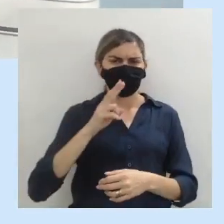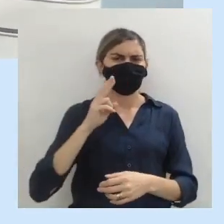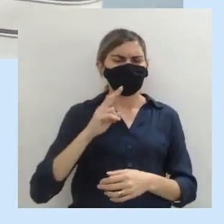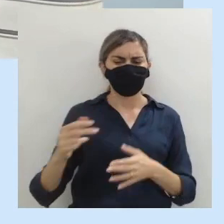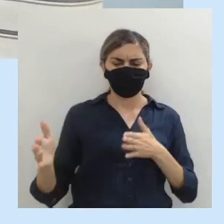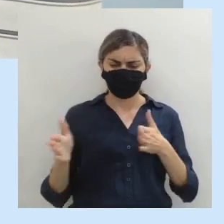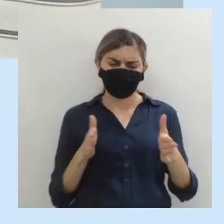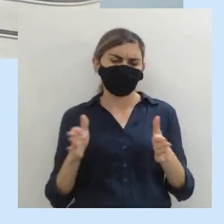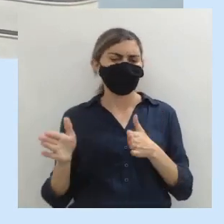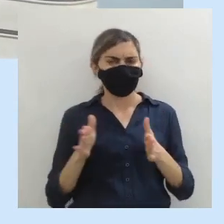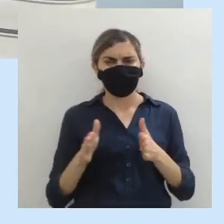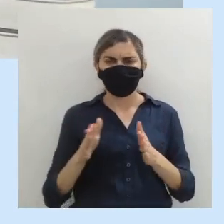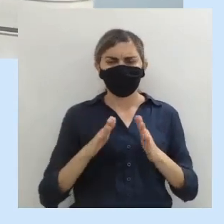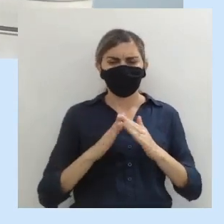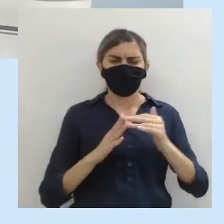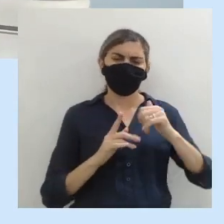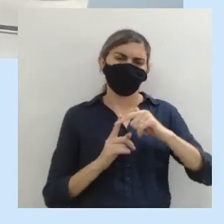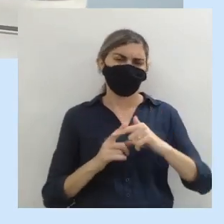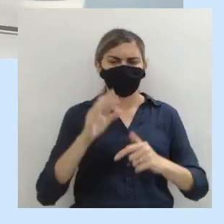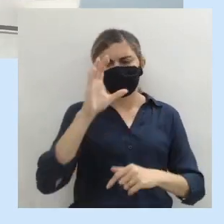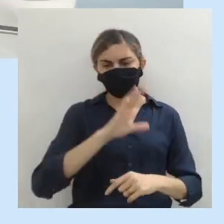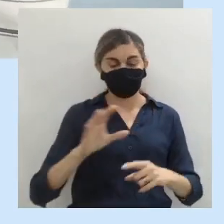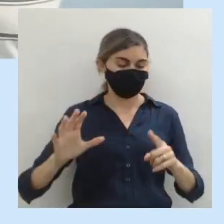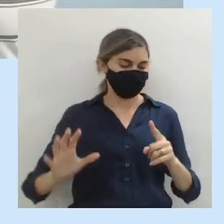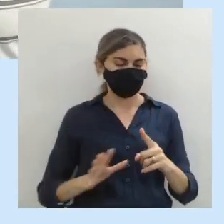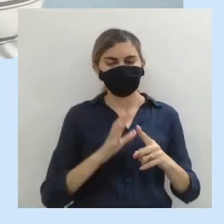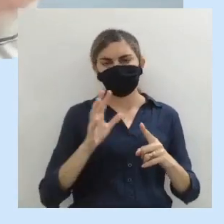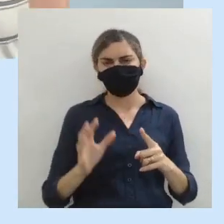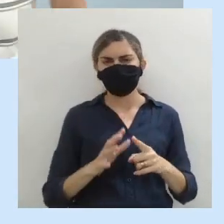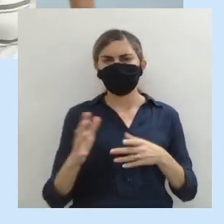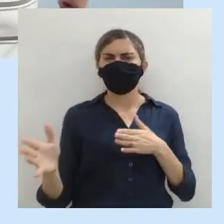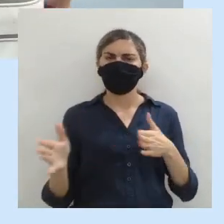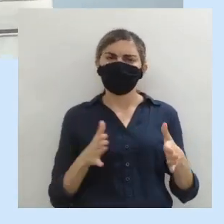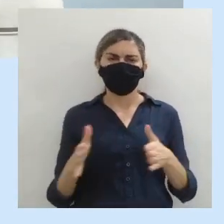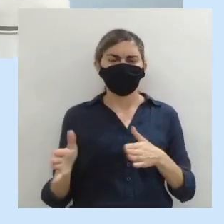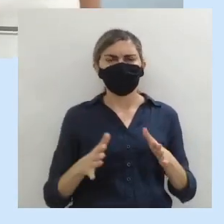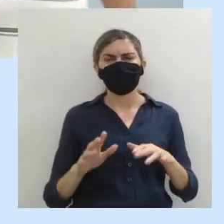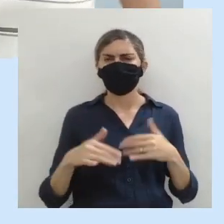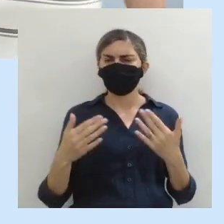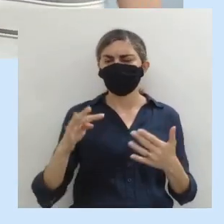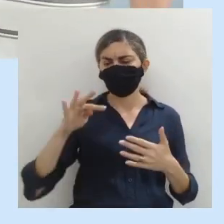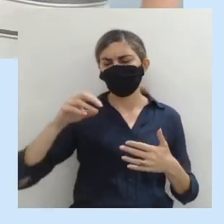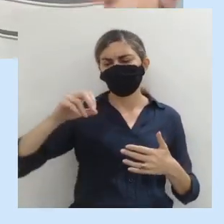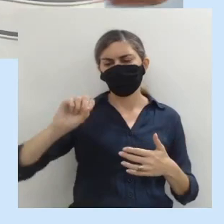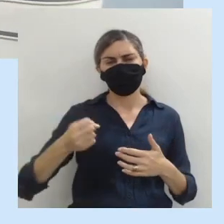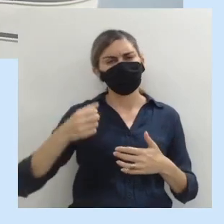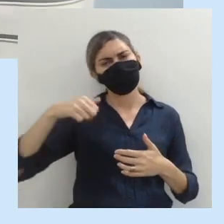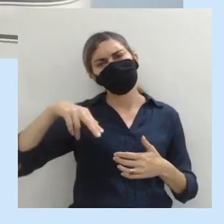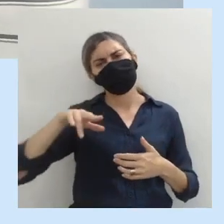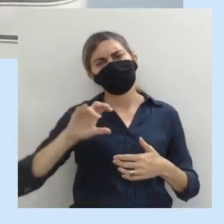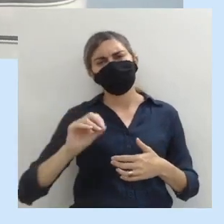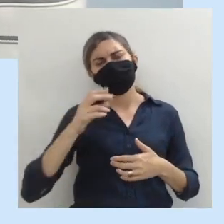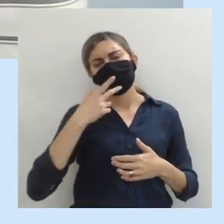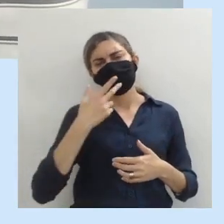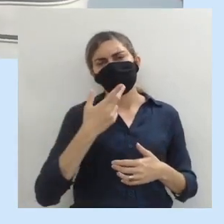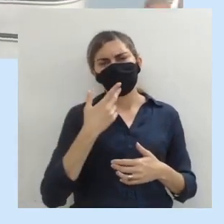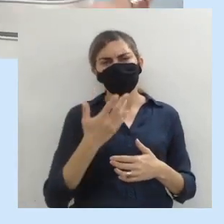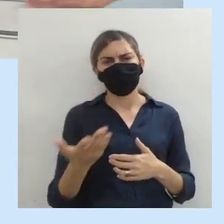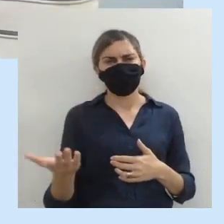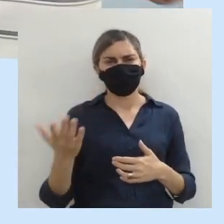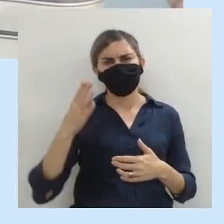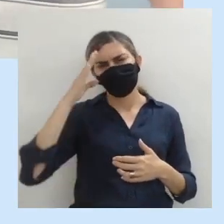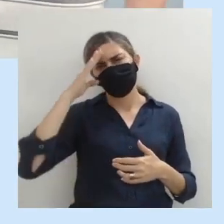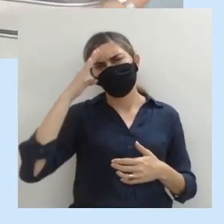Média, lembrar da Igreja Católica e sua influência nesse período. Tomás de Aquino foi, como nós já falamos,